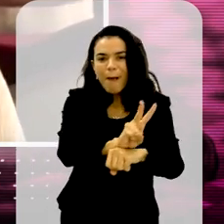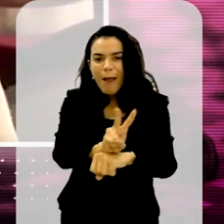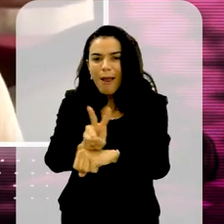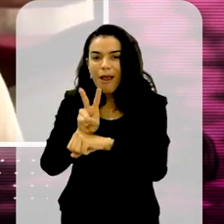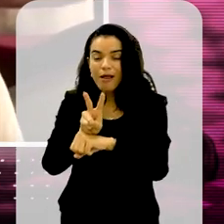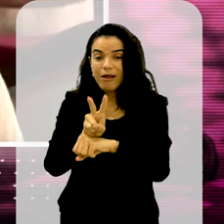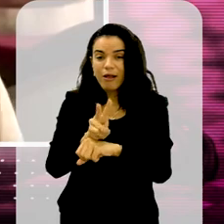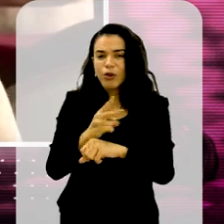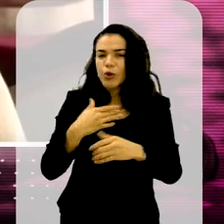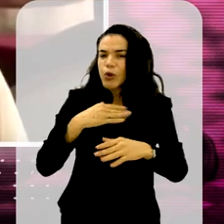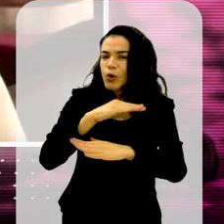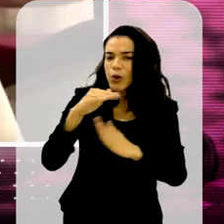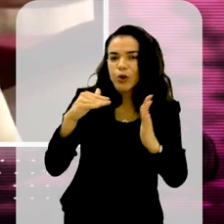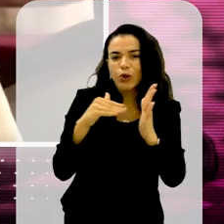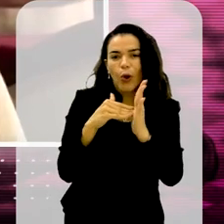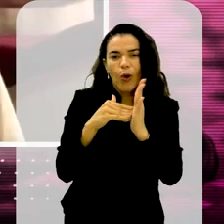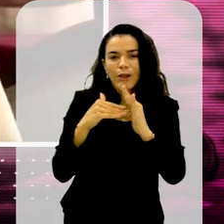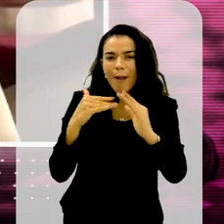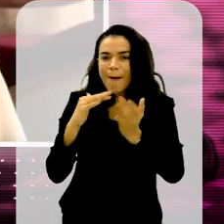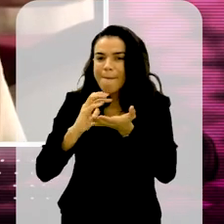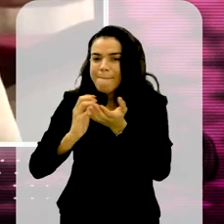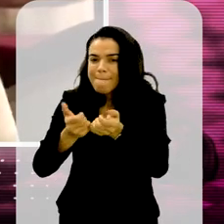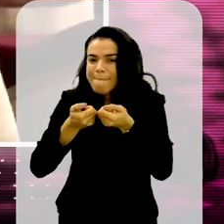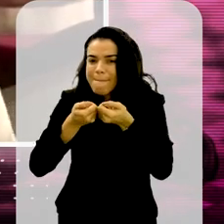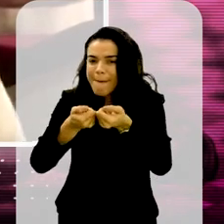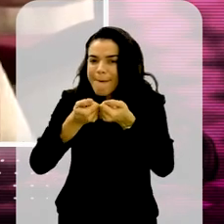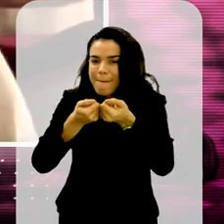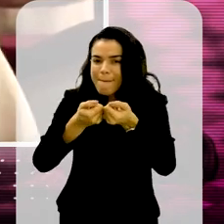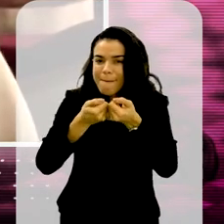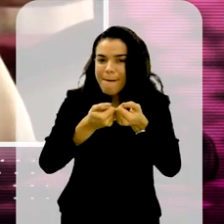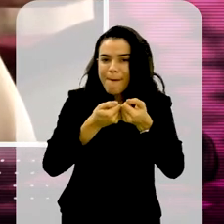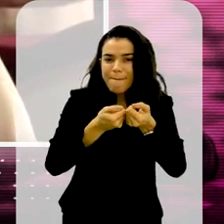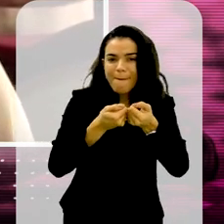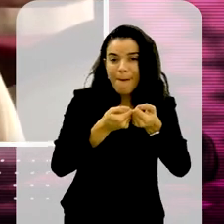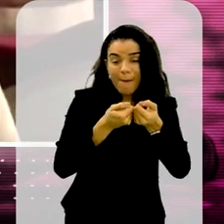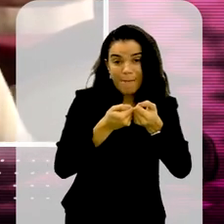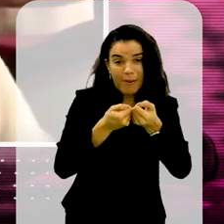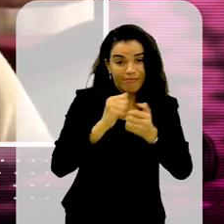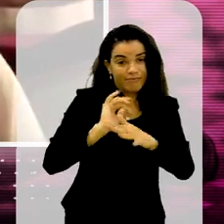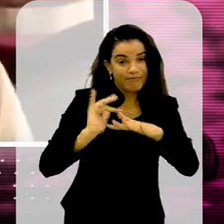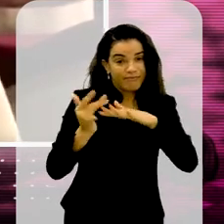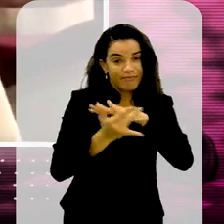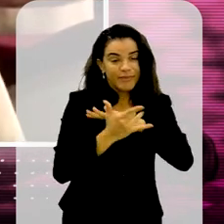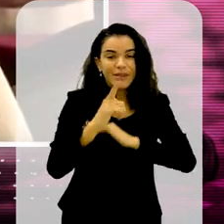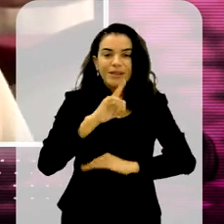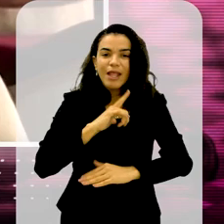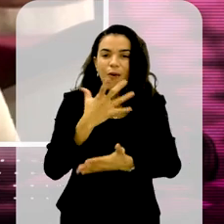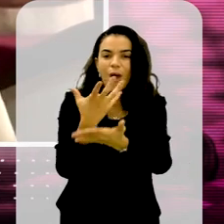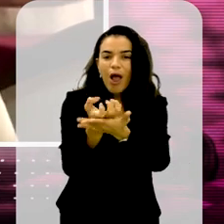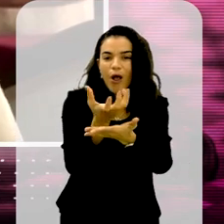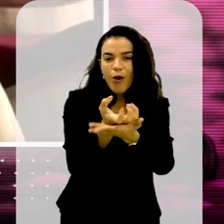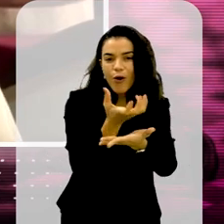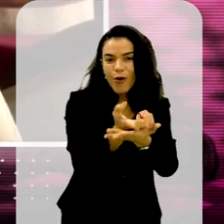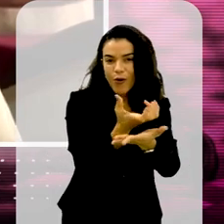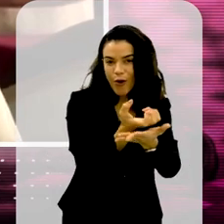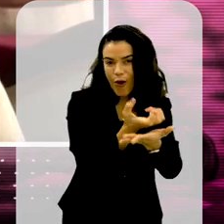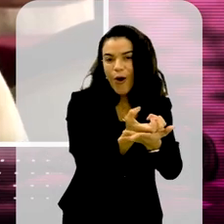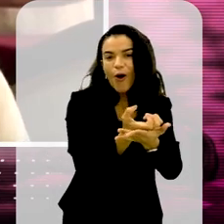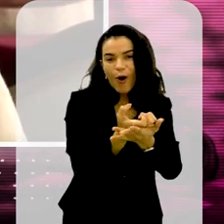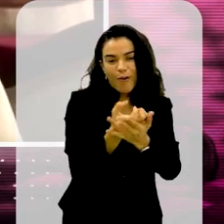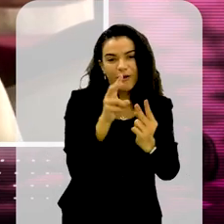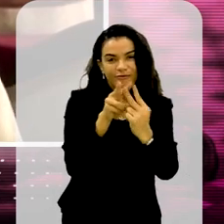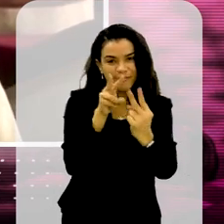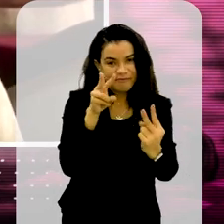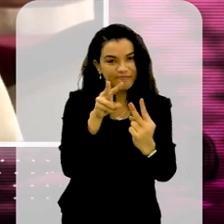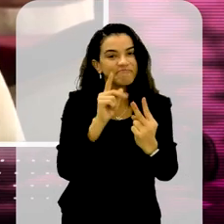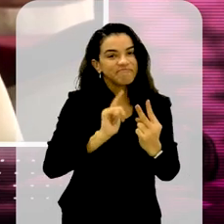Toda conversa existe, cada conversa feita nas redes sociais, existe uma fotografia tirada ali no mundo virtual,